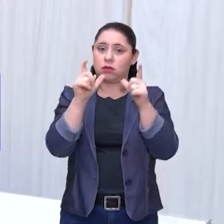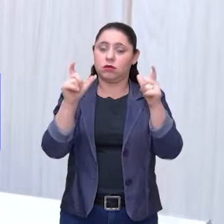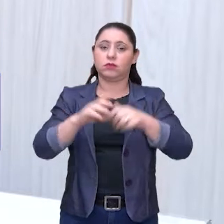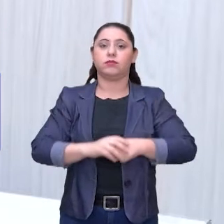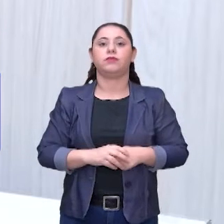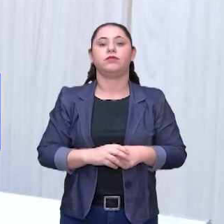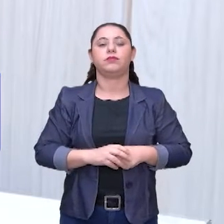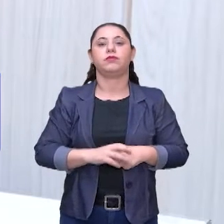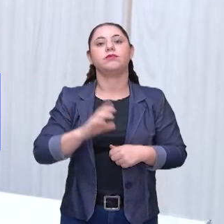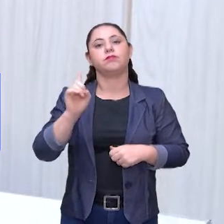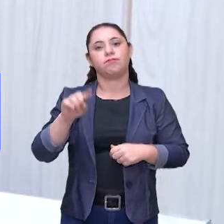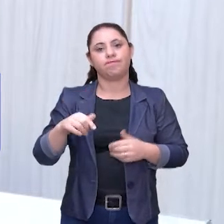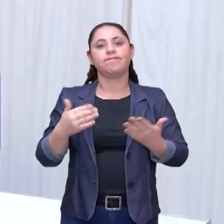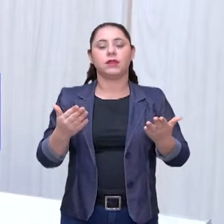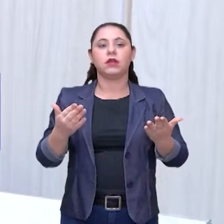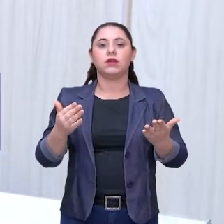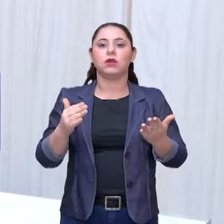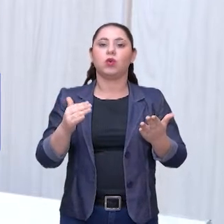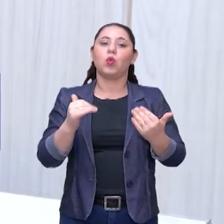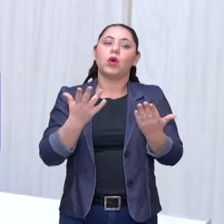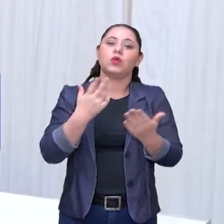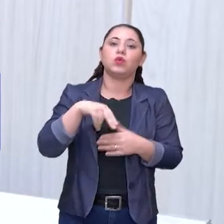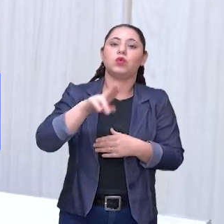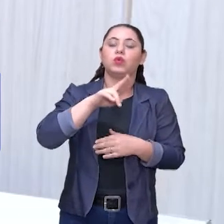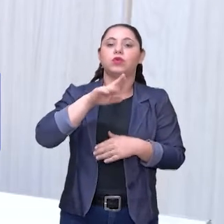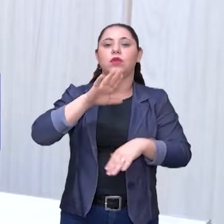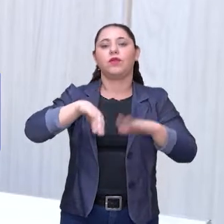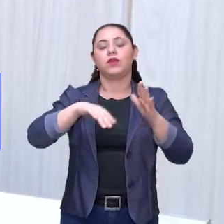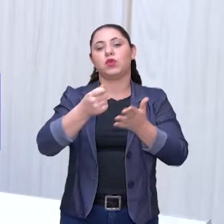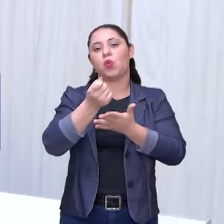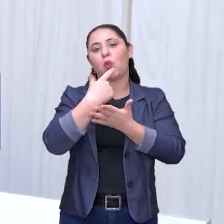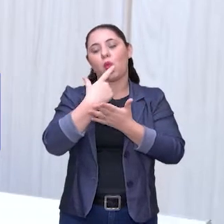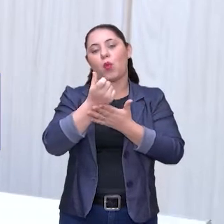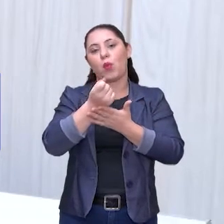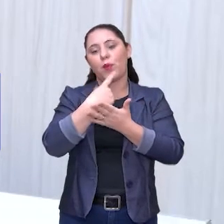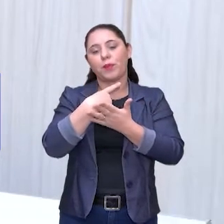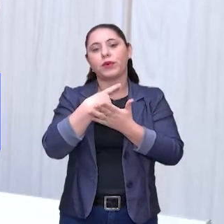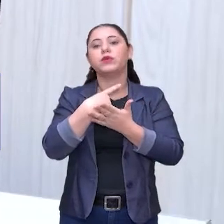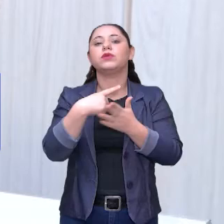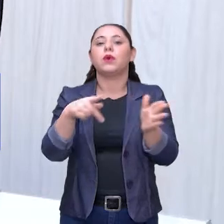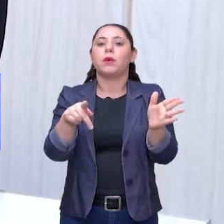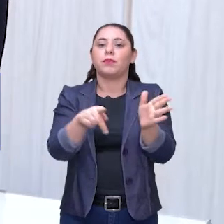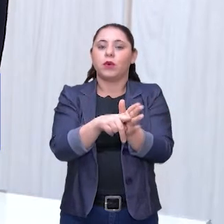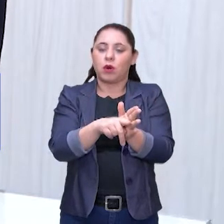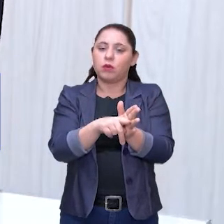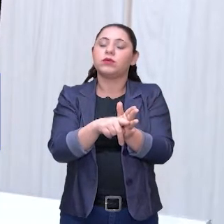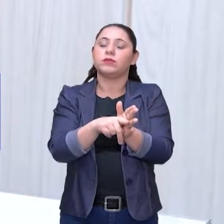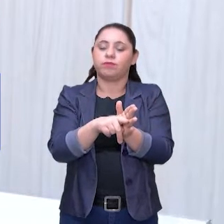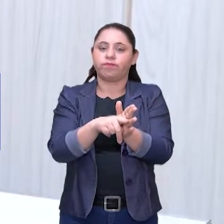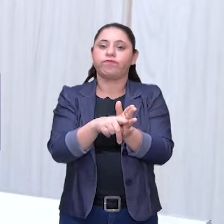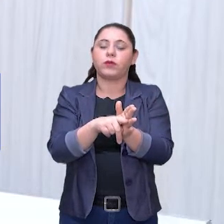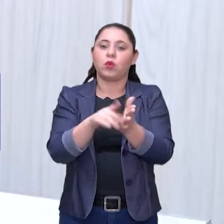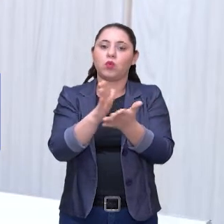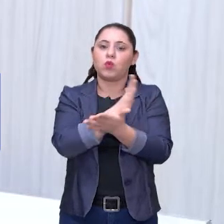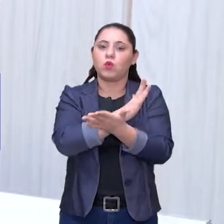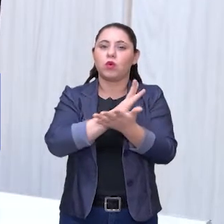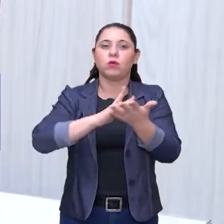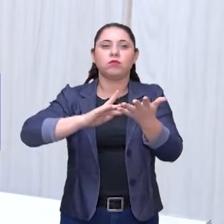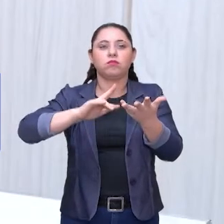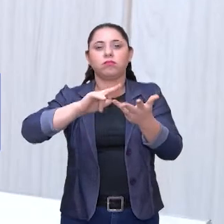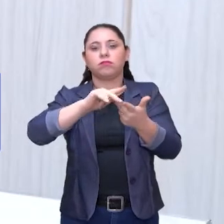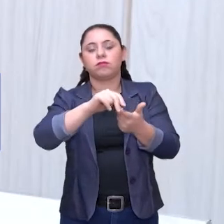gente tem que ficar atento. E nesses casos que a gente utiliza, às vezes, essas drogas imunossupressoras e